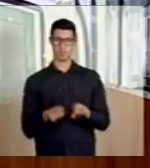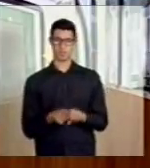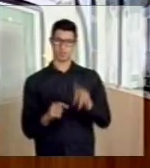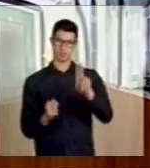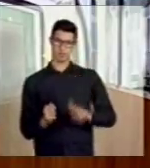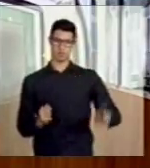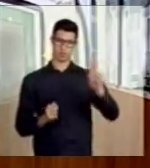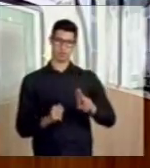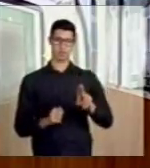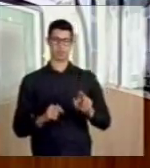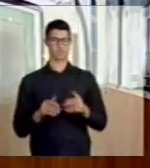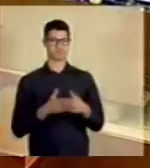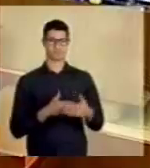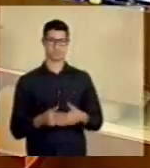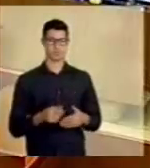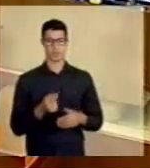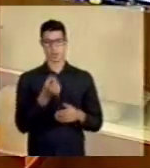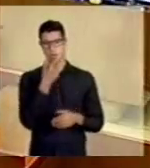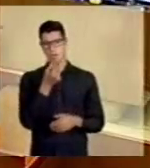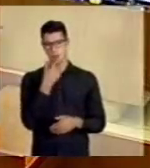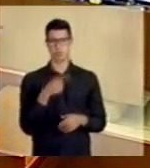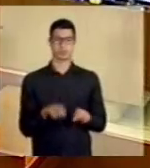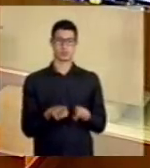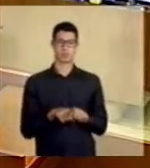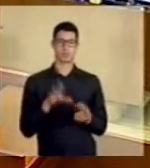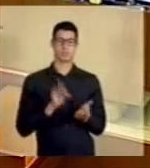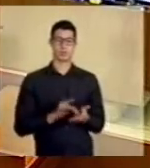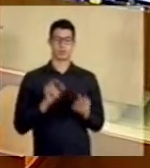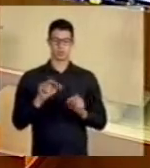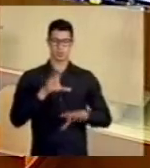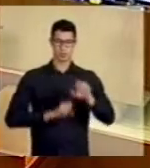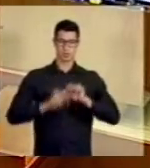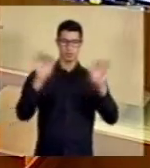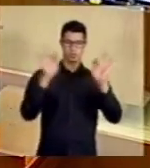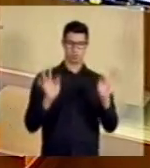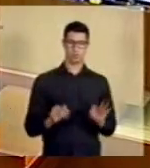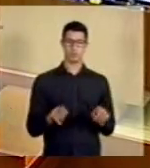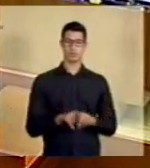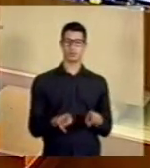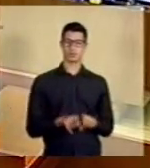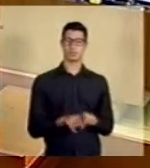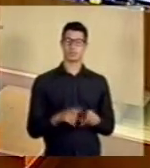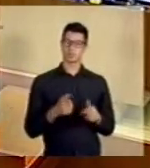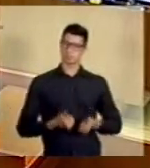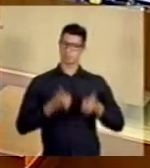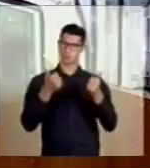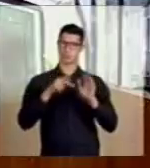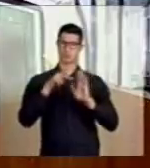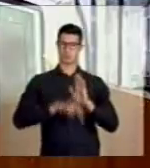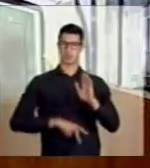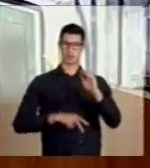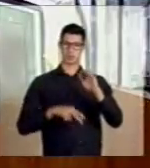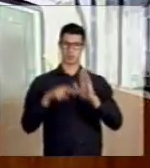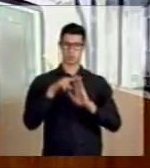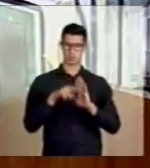utilizar anticoncepcionais. Vale mencionar o fato de que a busca da felicidade foi também positivada no plano